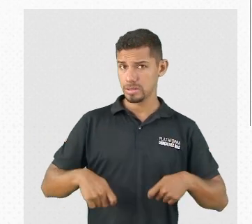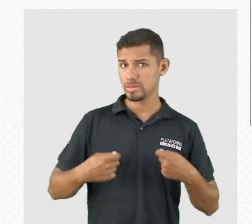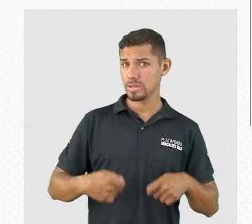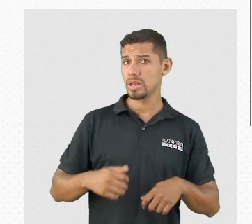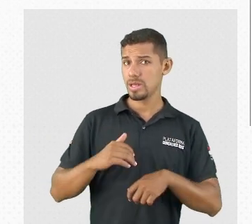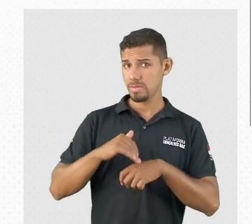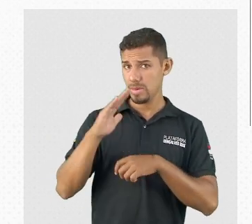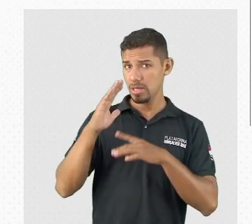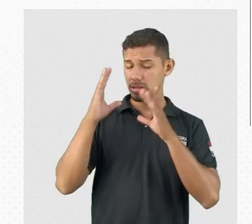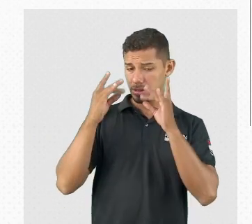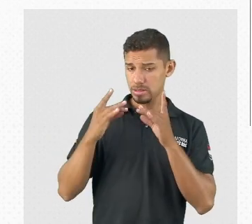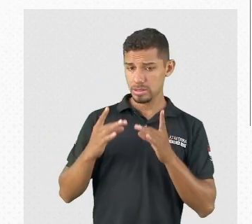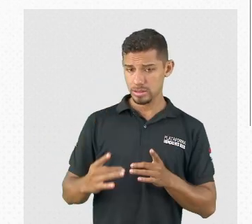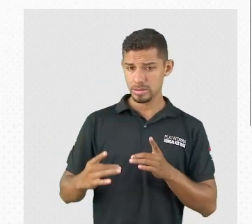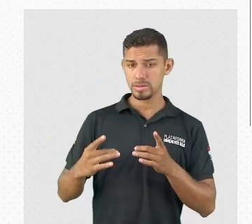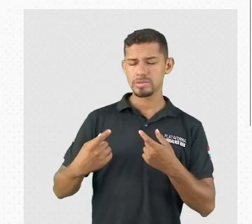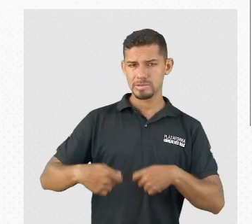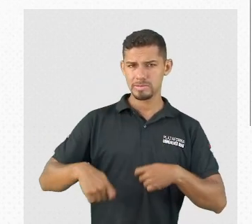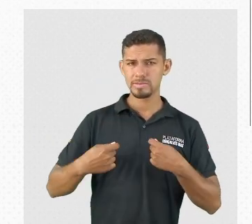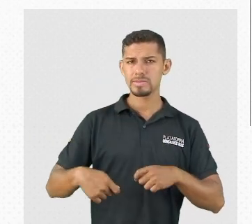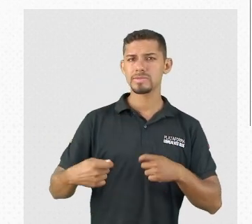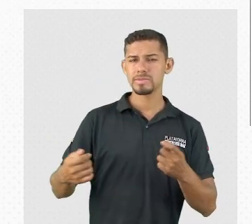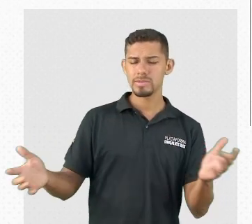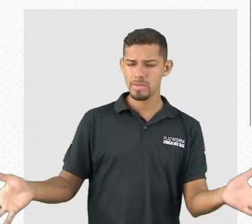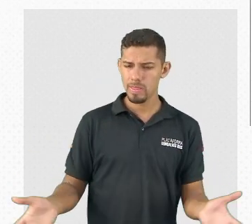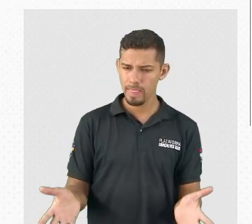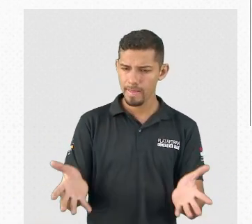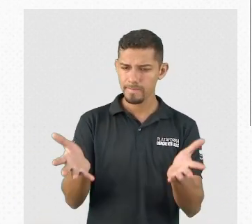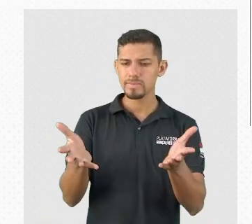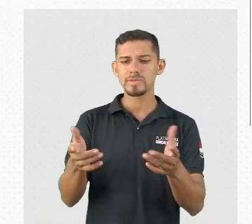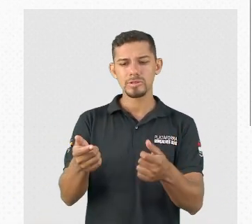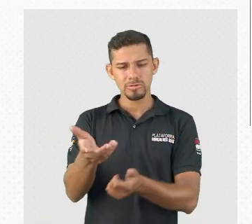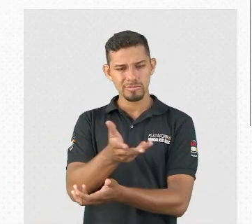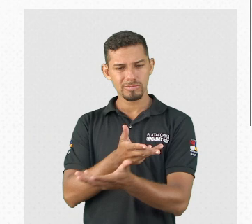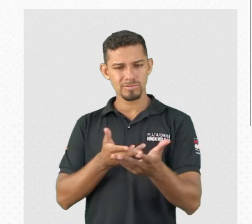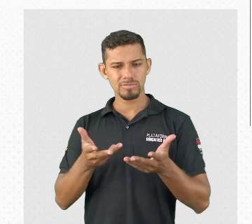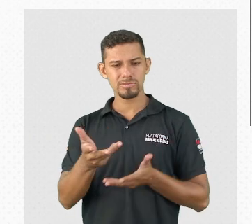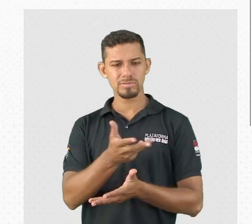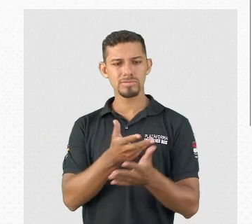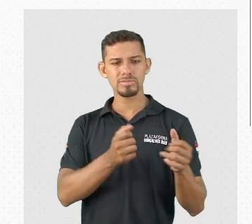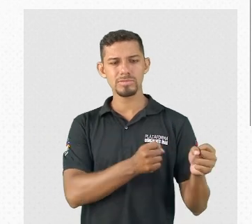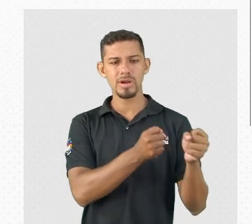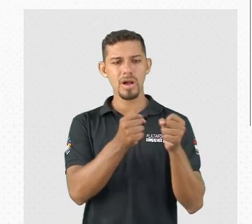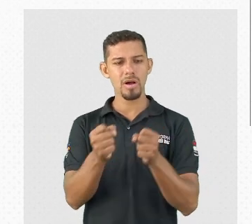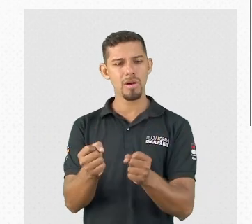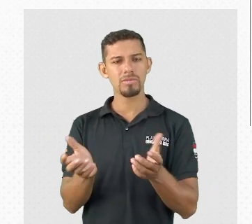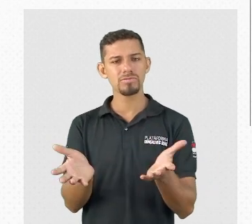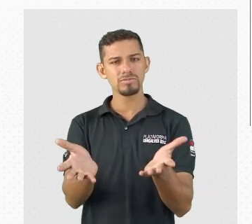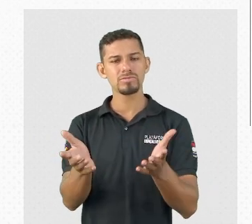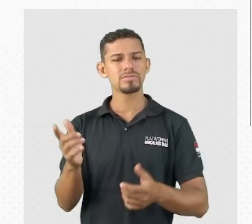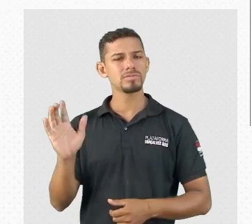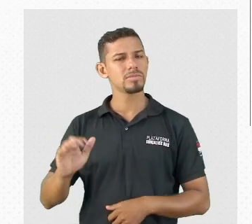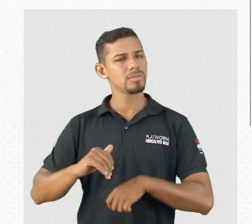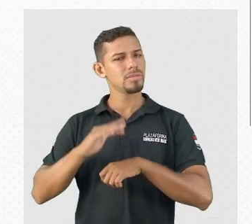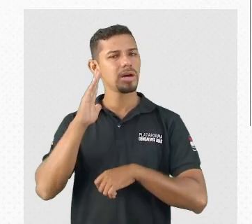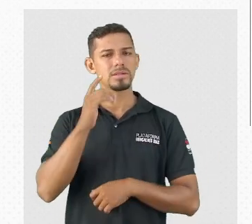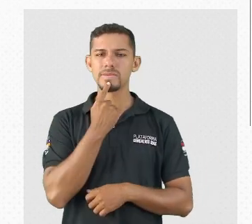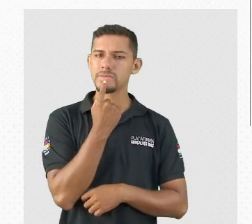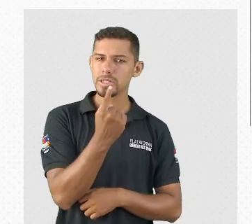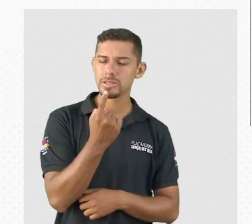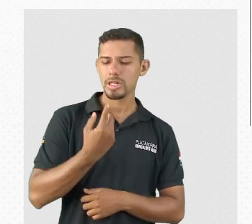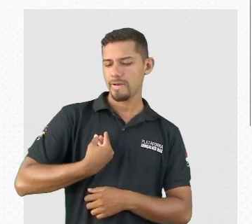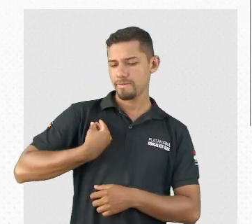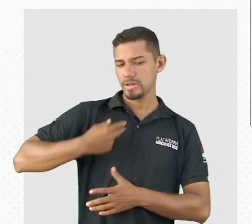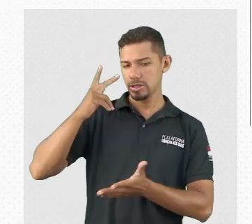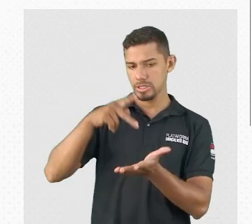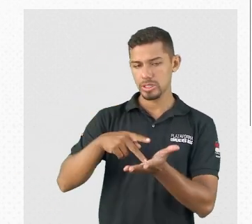mais específicas, né? Que precisam aí ser escutadas e ser colocadas de uma forma mais próxima da